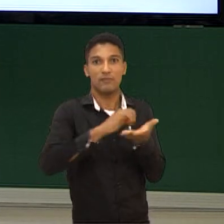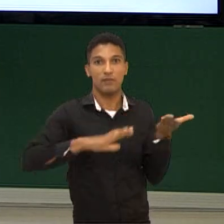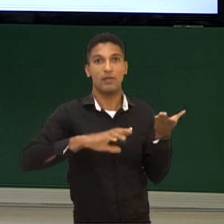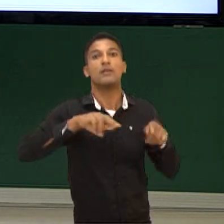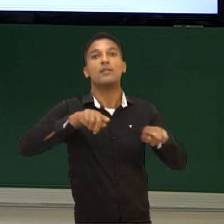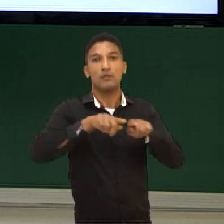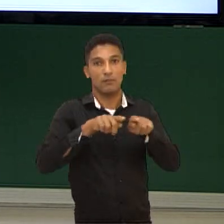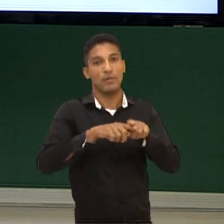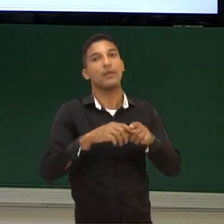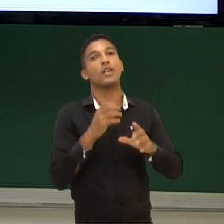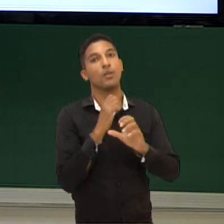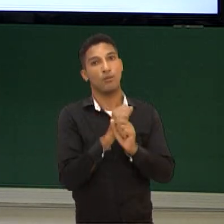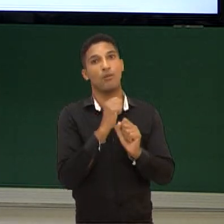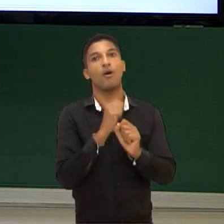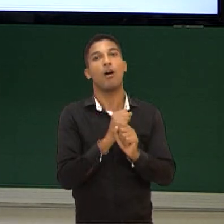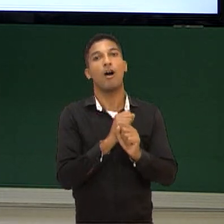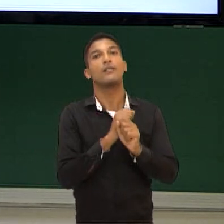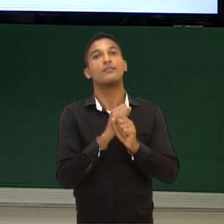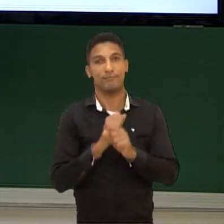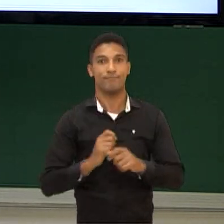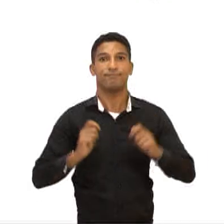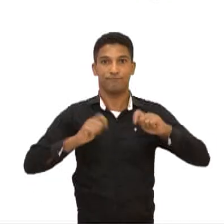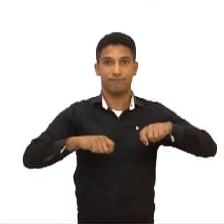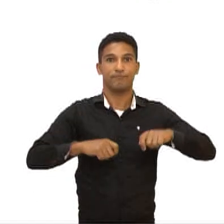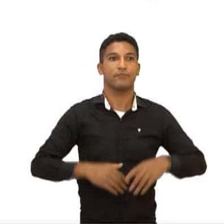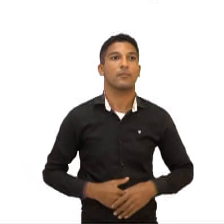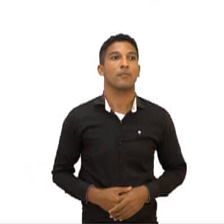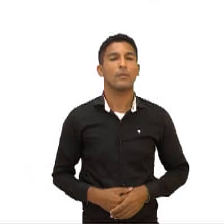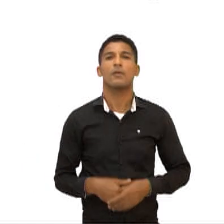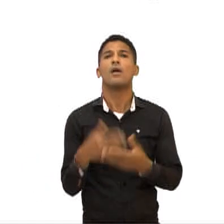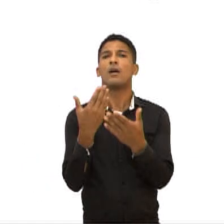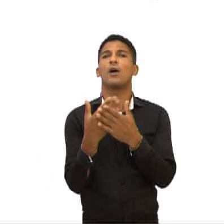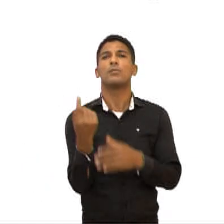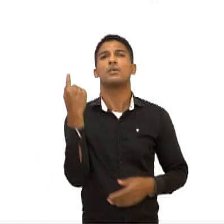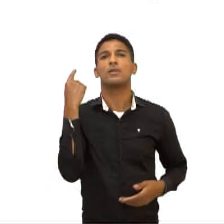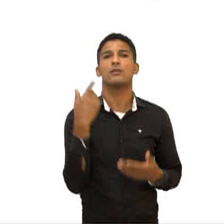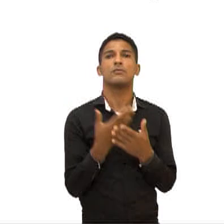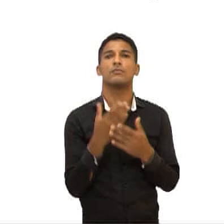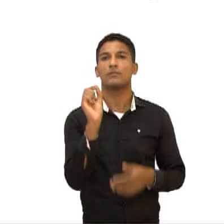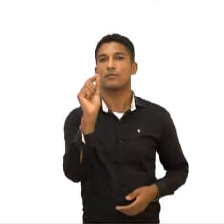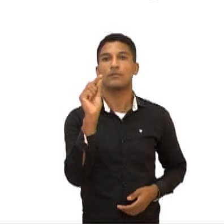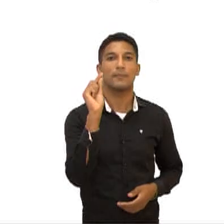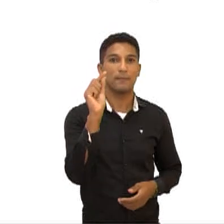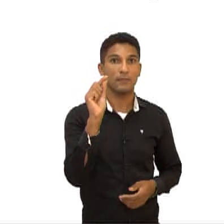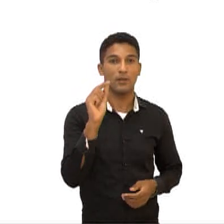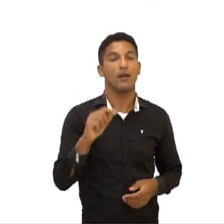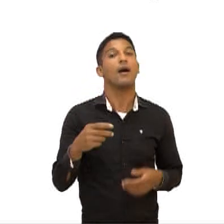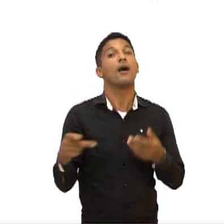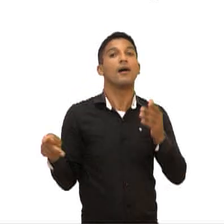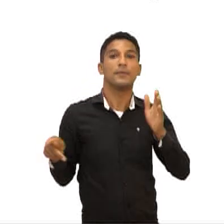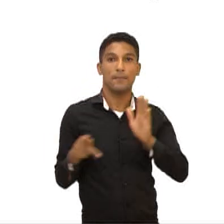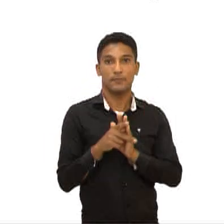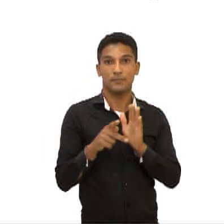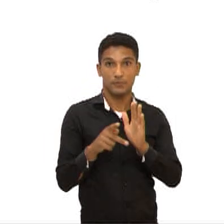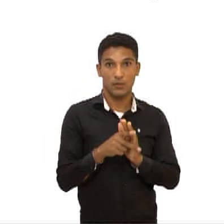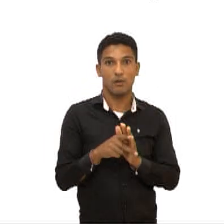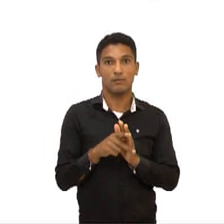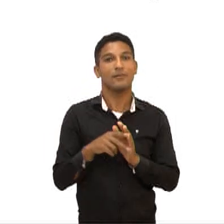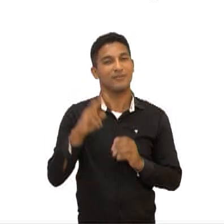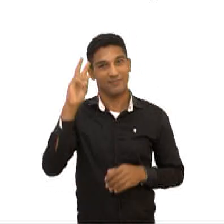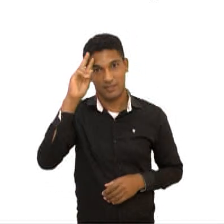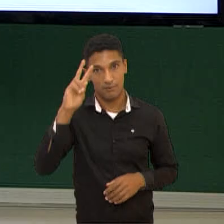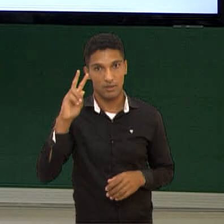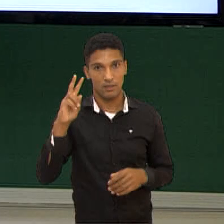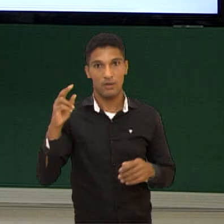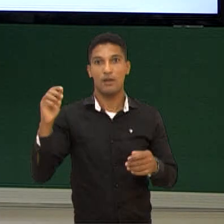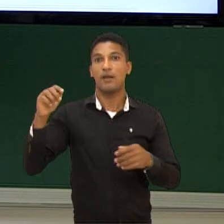Vamos relembrar um pouquinho o que nós vimos na aula anterior? Na aula anterior, nós estudamos sobre a associação entre